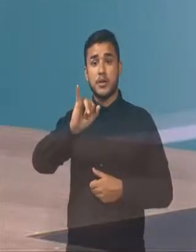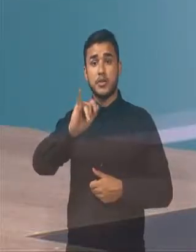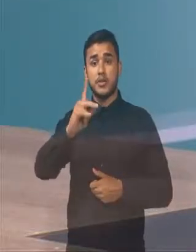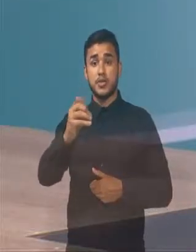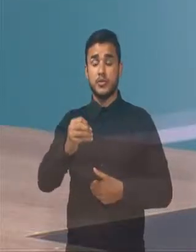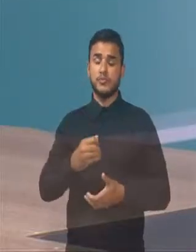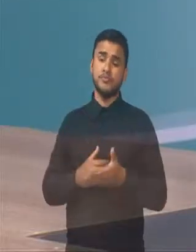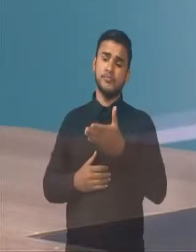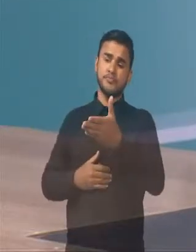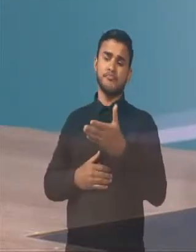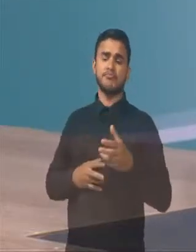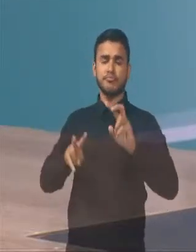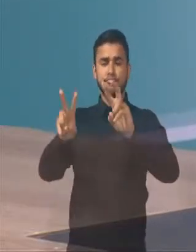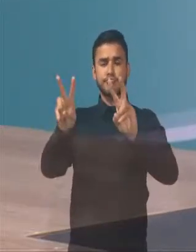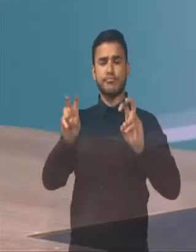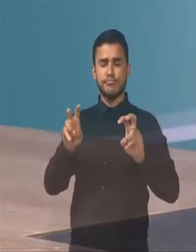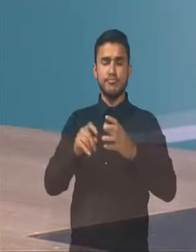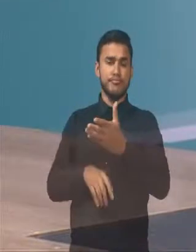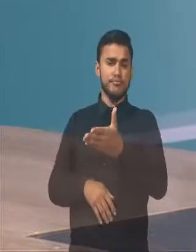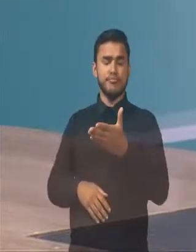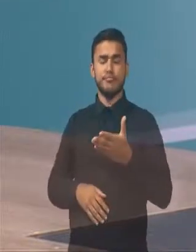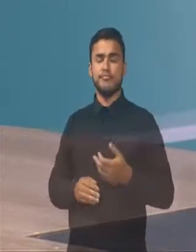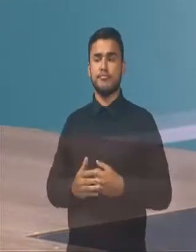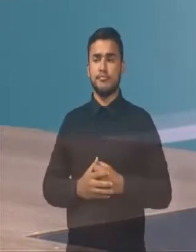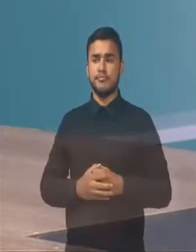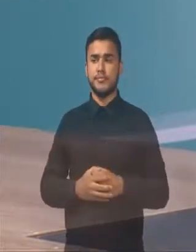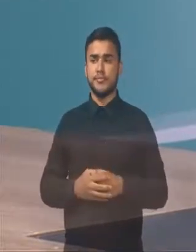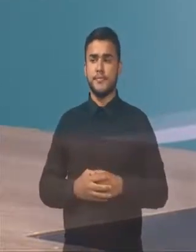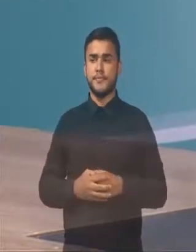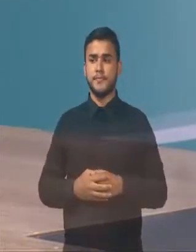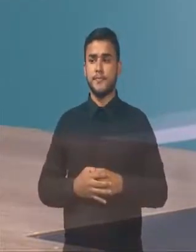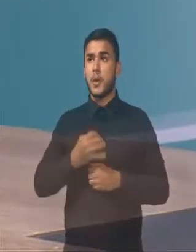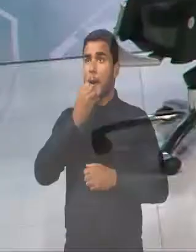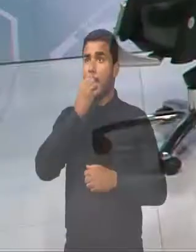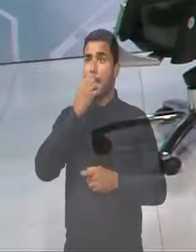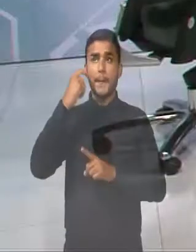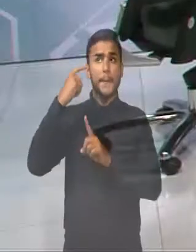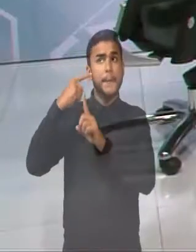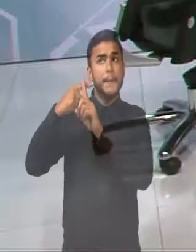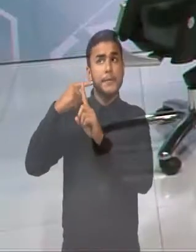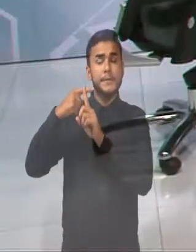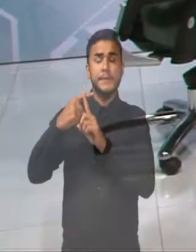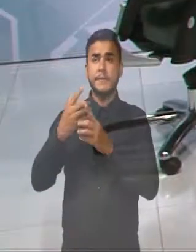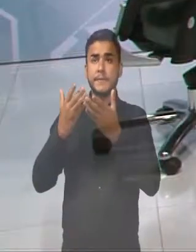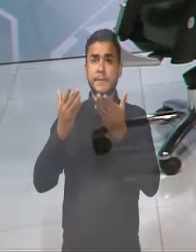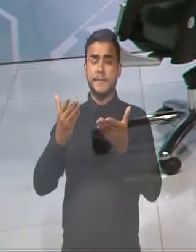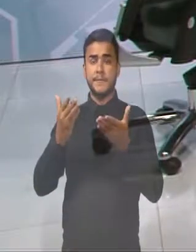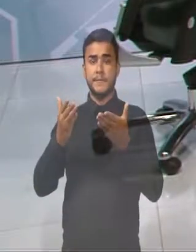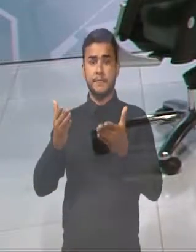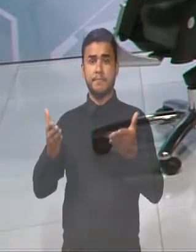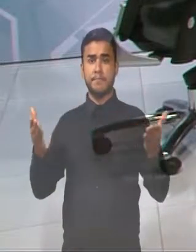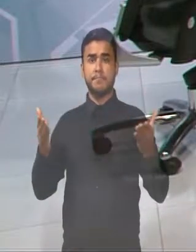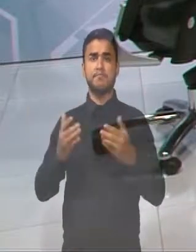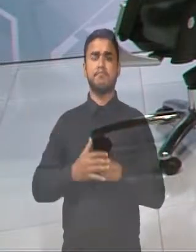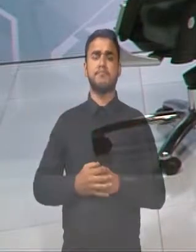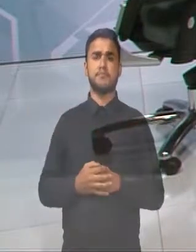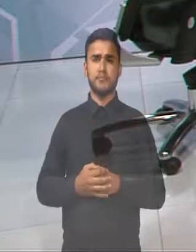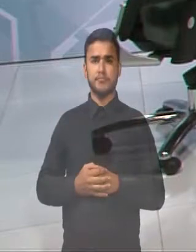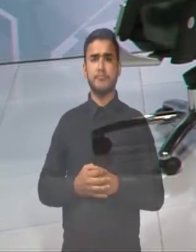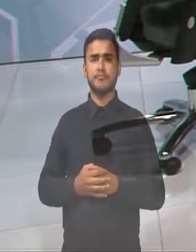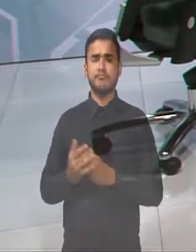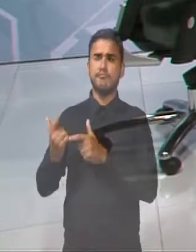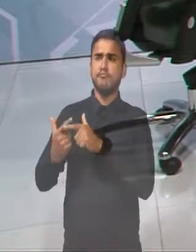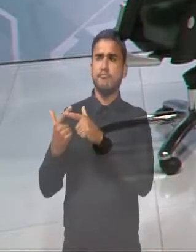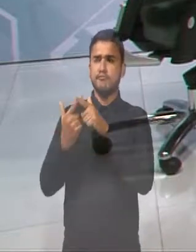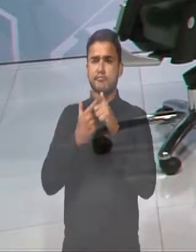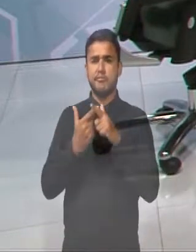Que resultados podemos esperar, Adolfo, do ponto de vista positivo, para a correção dessas ameaças